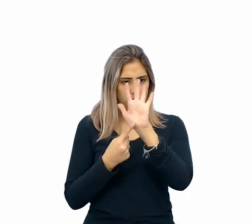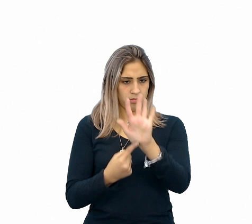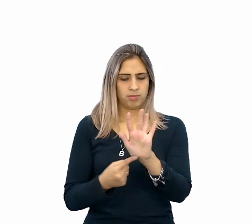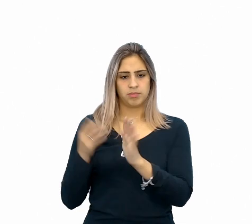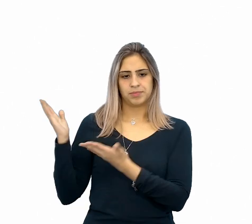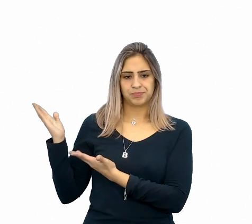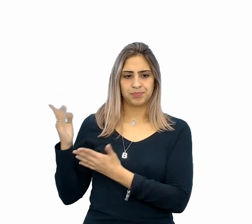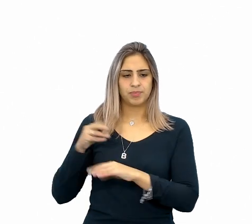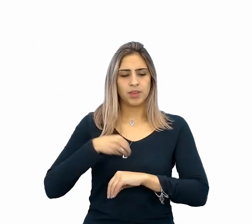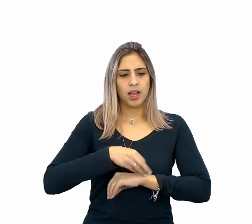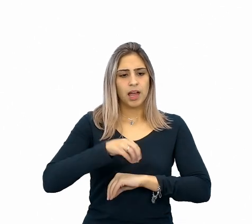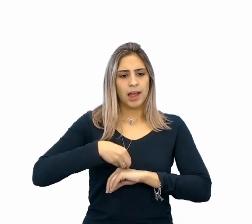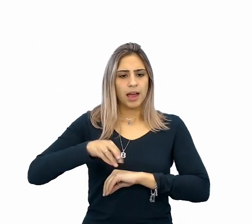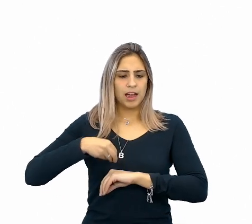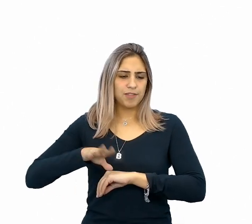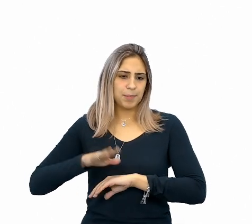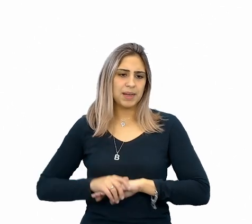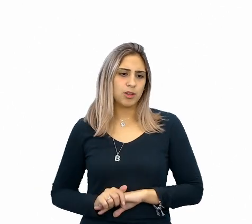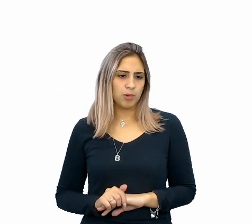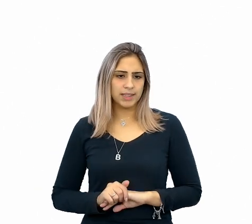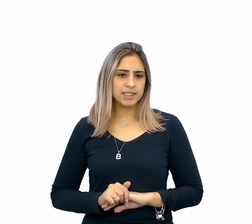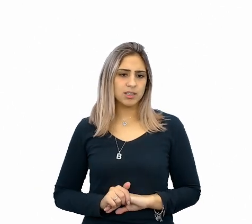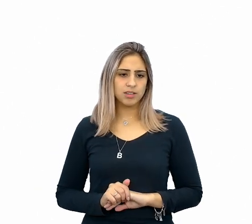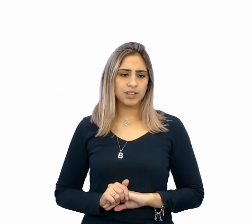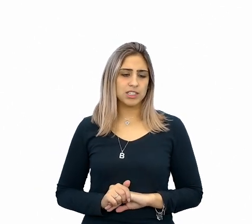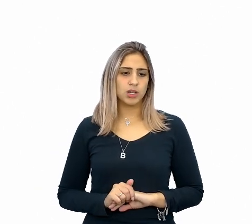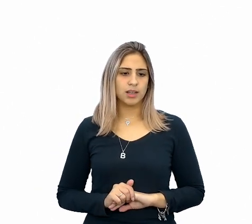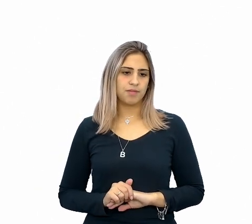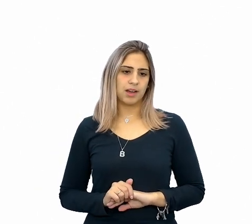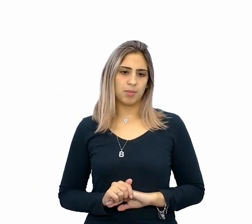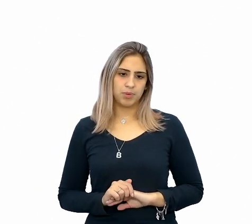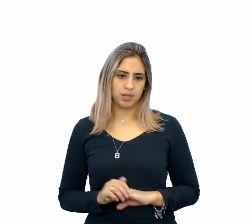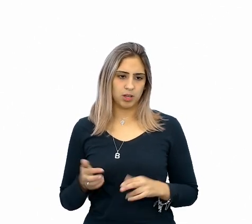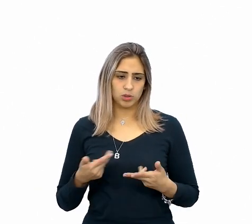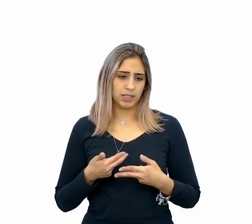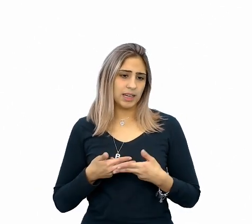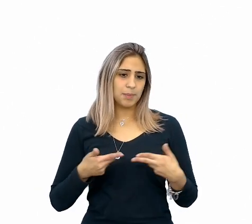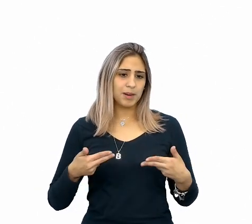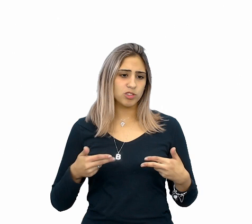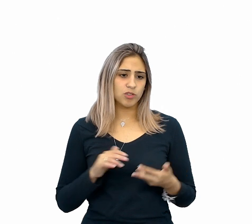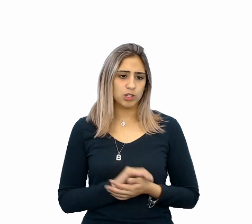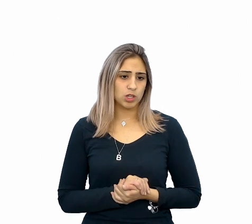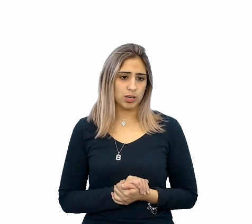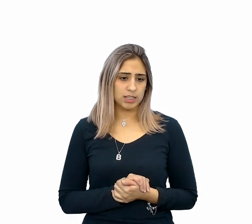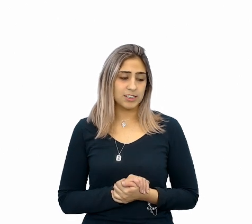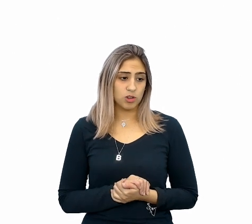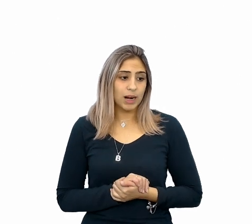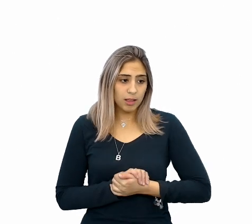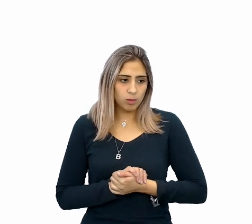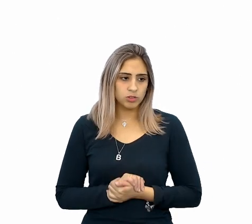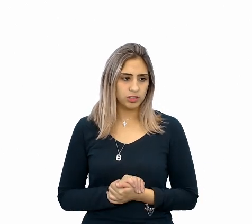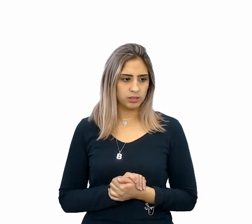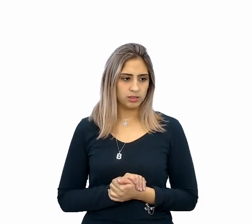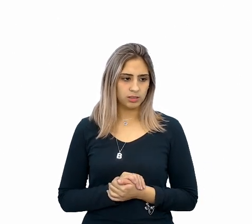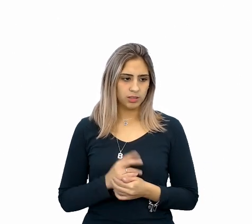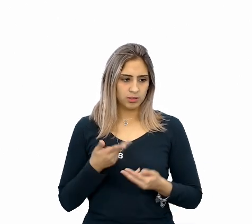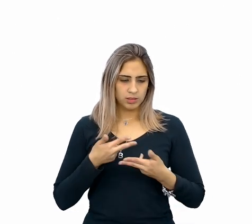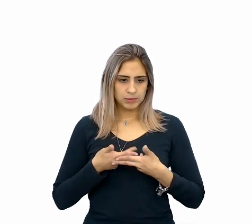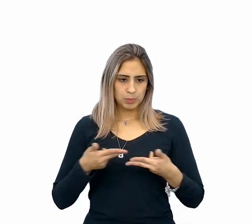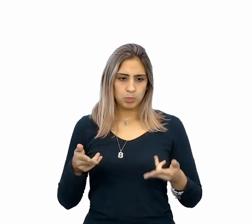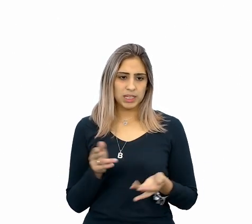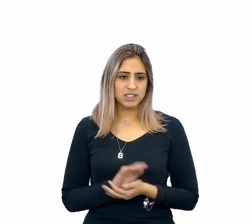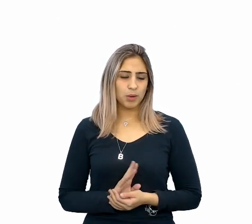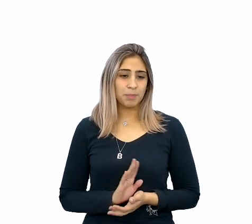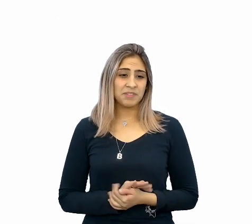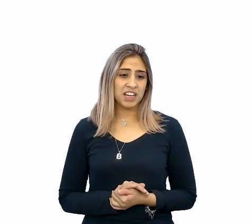são as indicações que nós temos no material sobre sites que podem ser consultados pelos estudantes, para